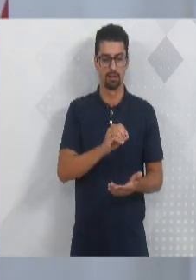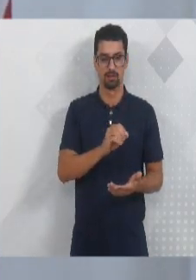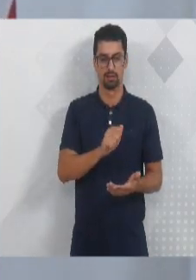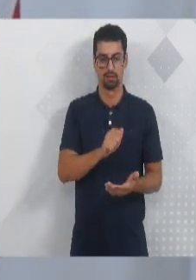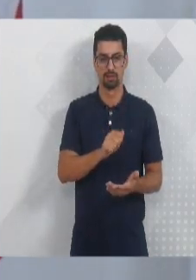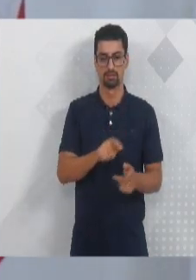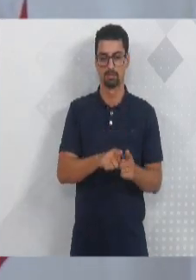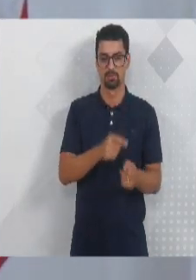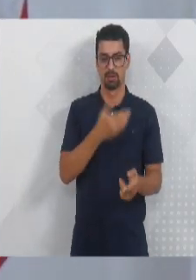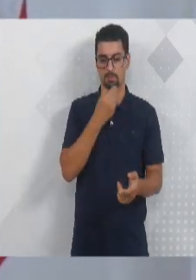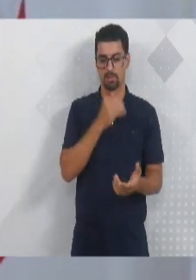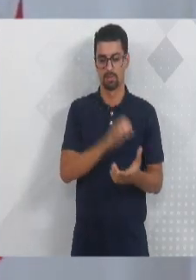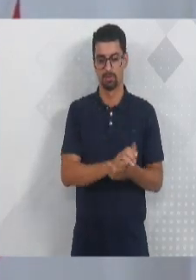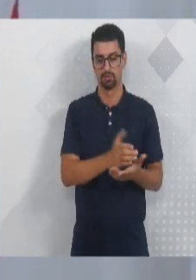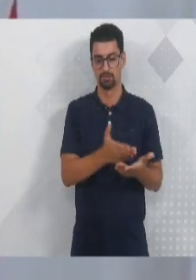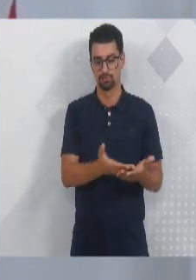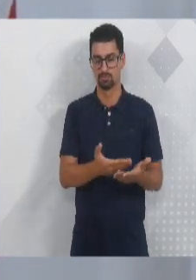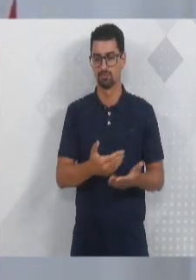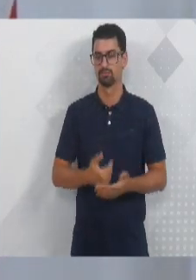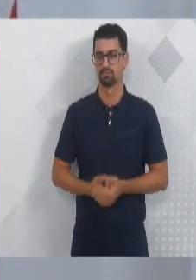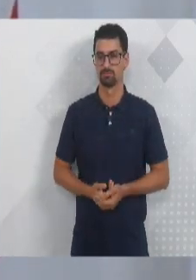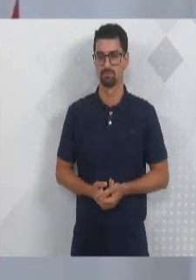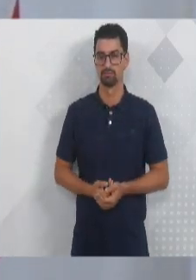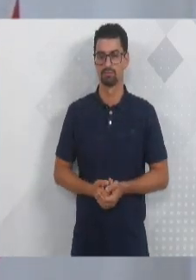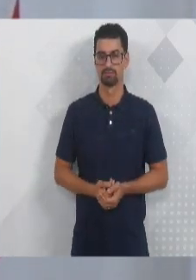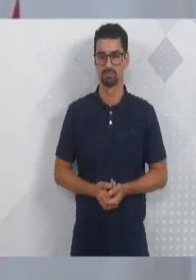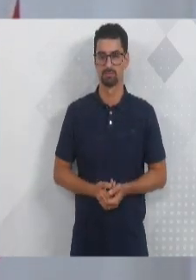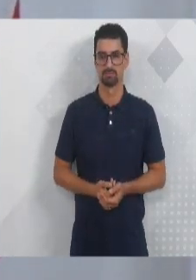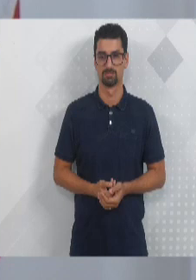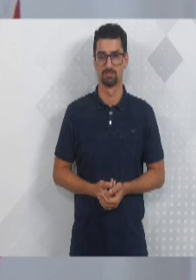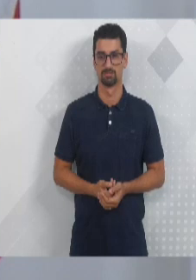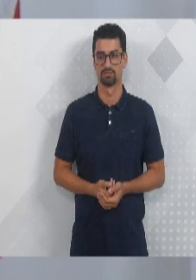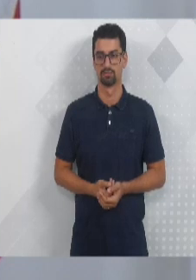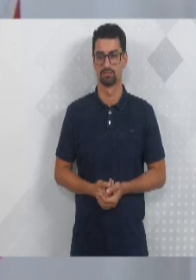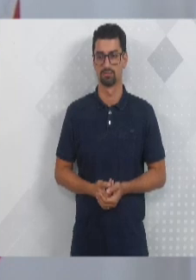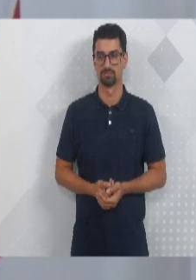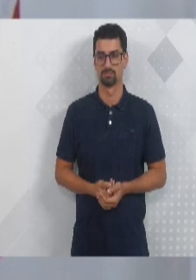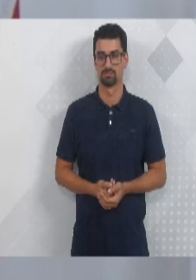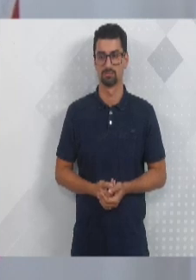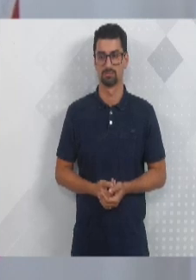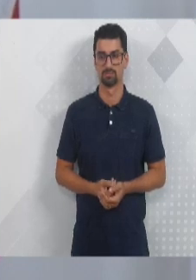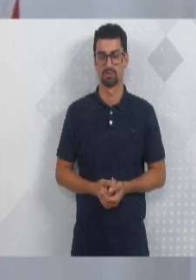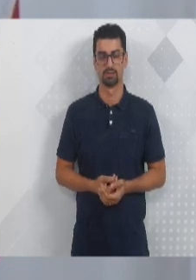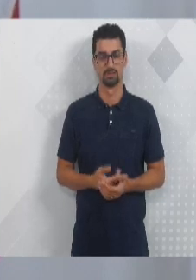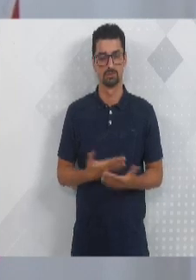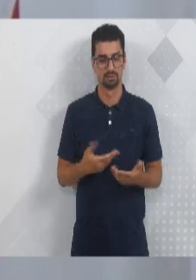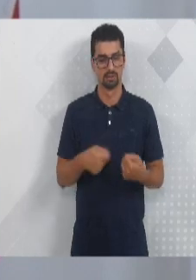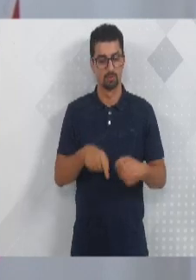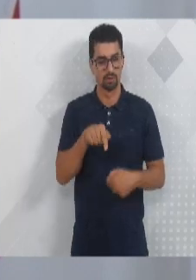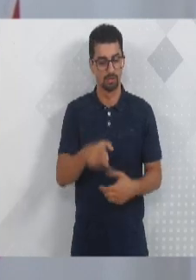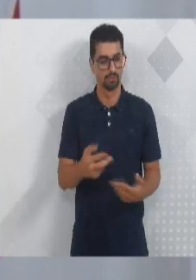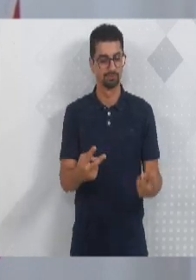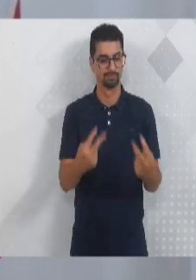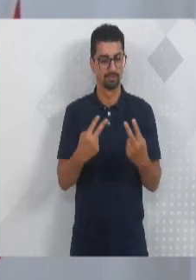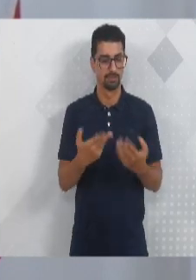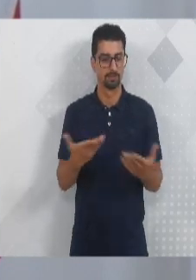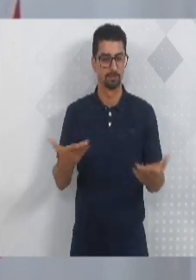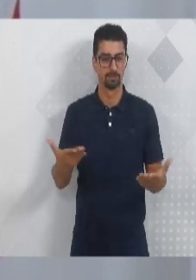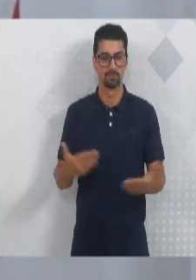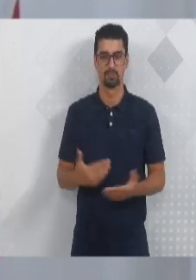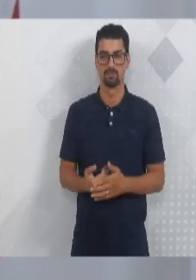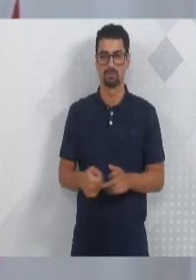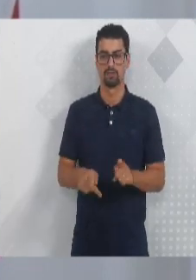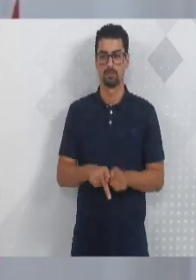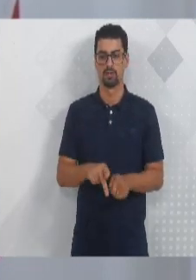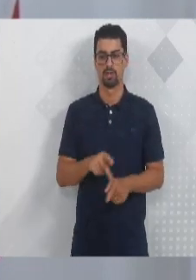Meu gênero Dr Hans que está estão prestigiando e o presidente